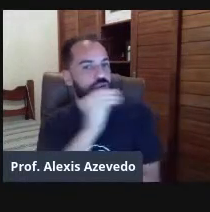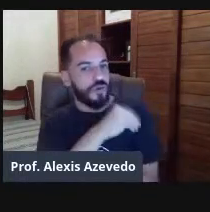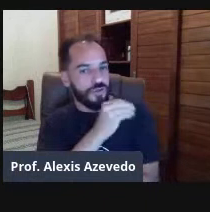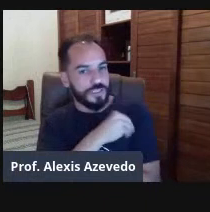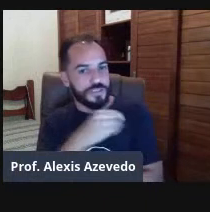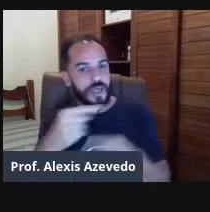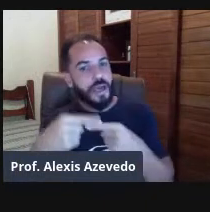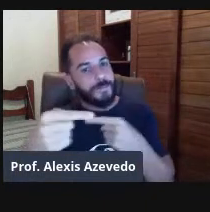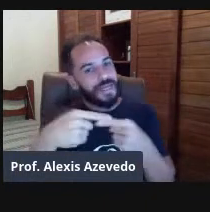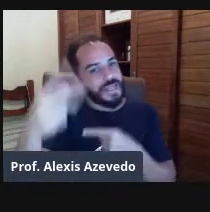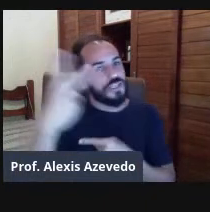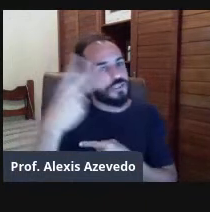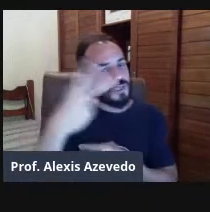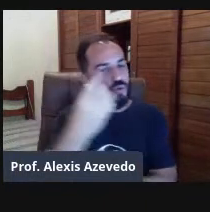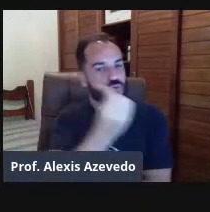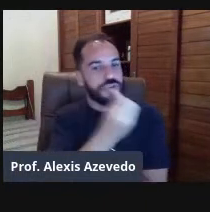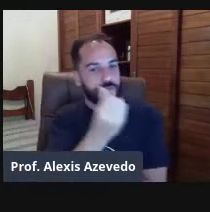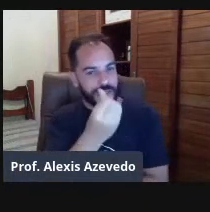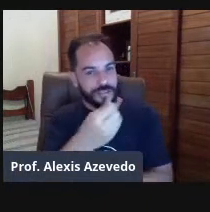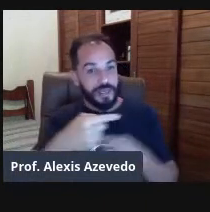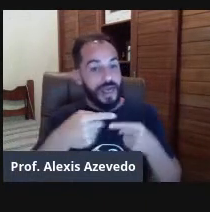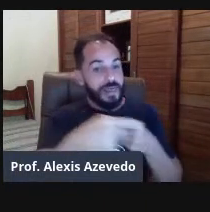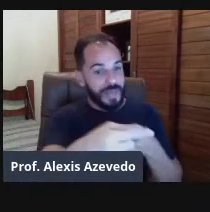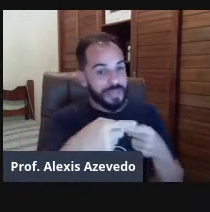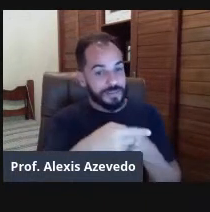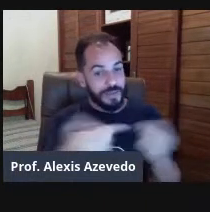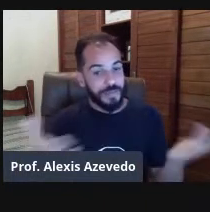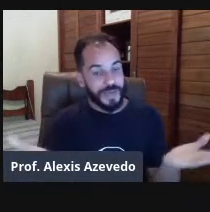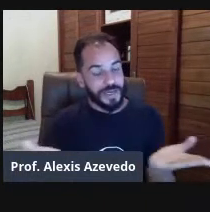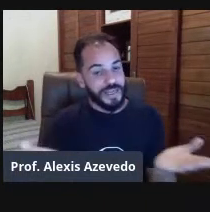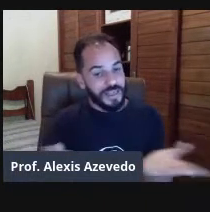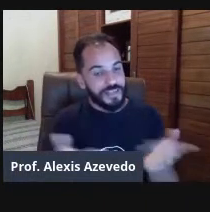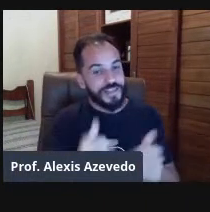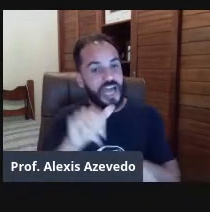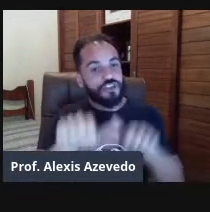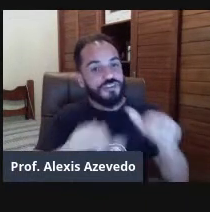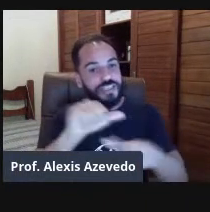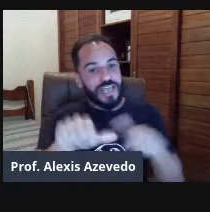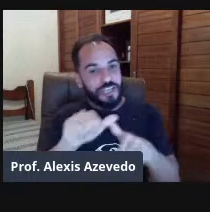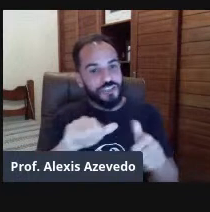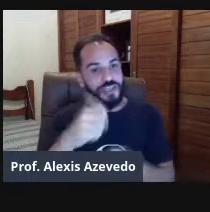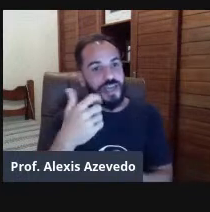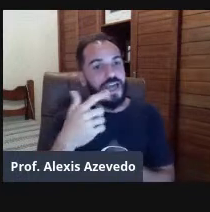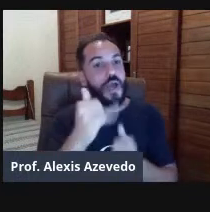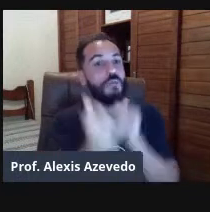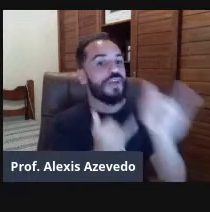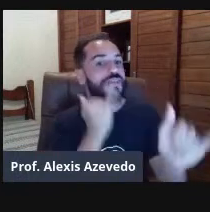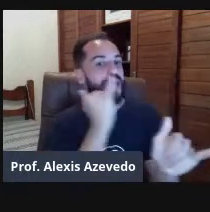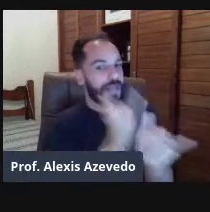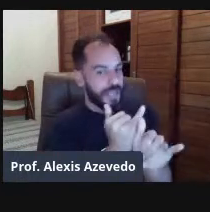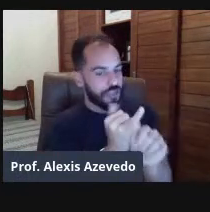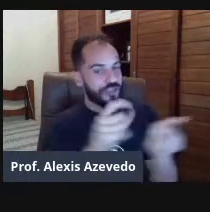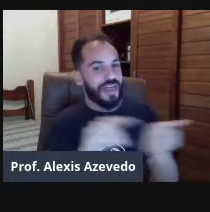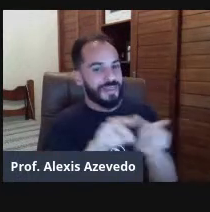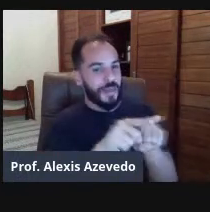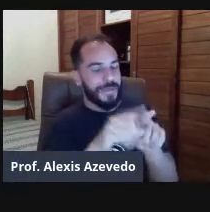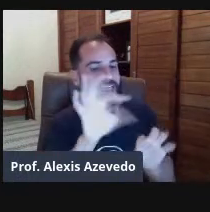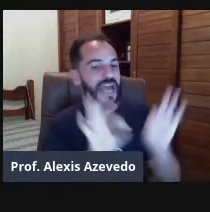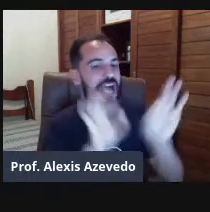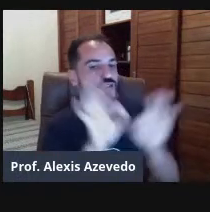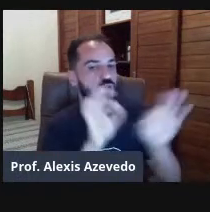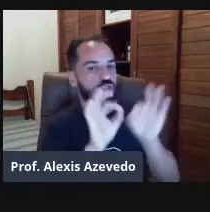segundo semestre. Nessa semana que será de atividades assíncronas, de ajustes de